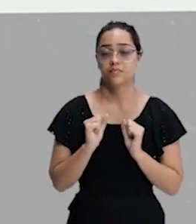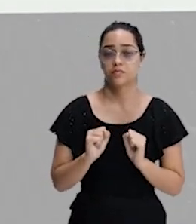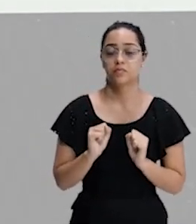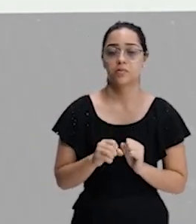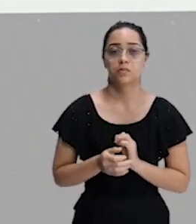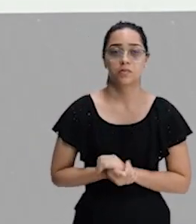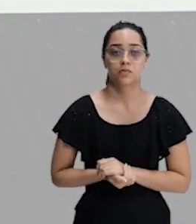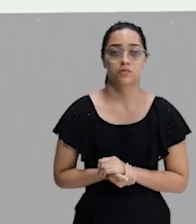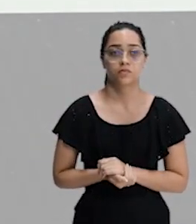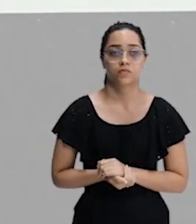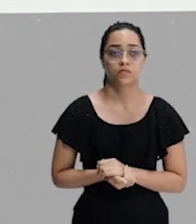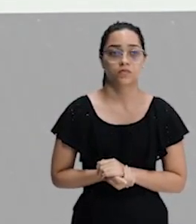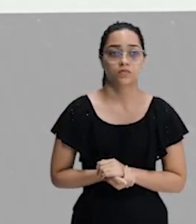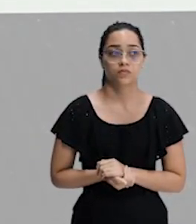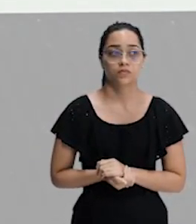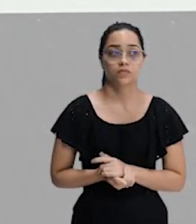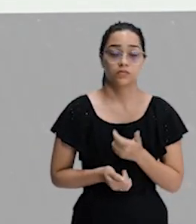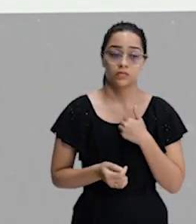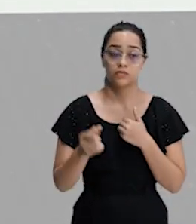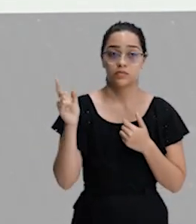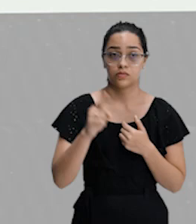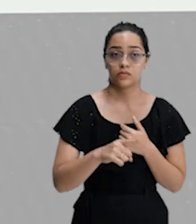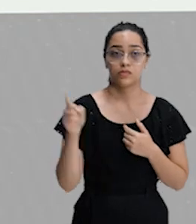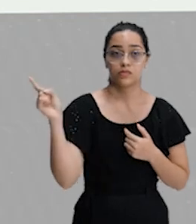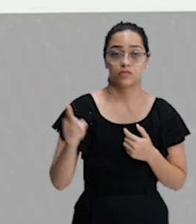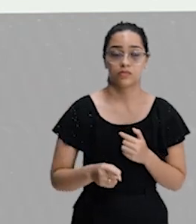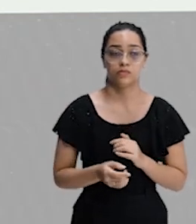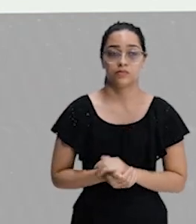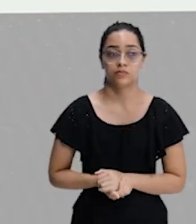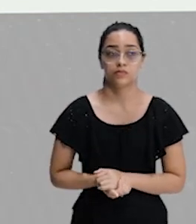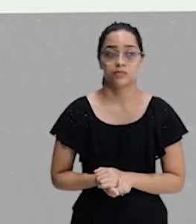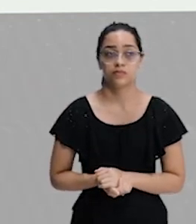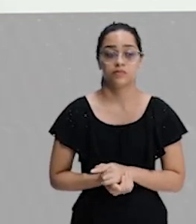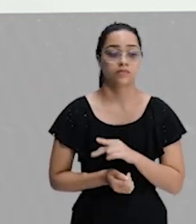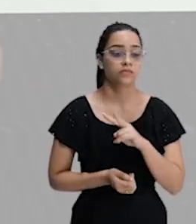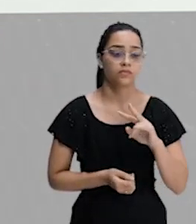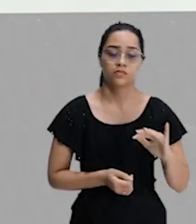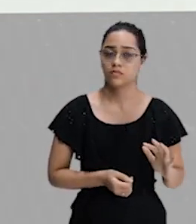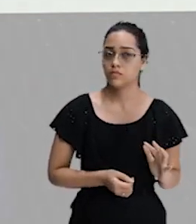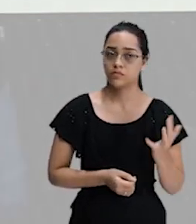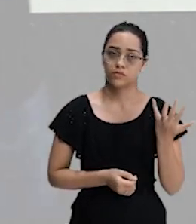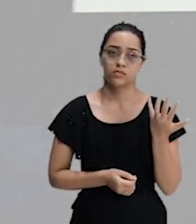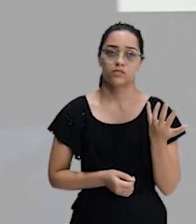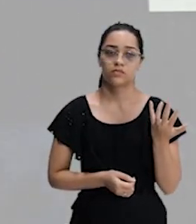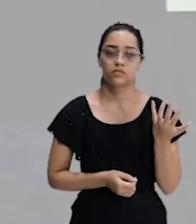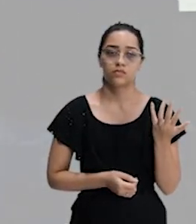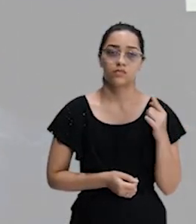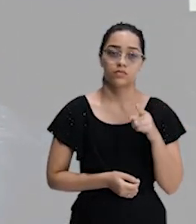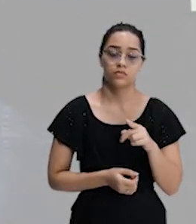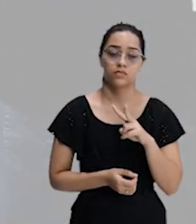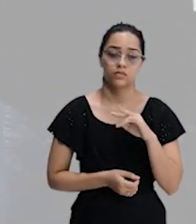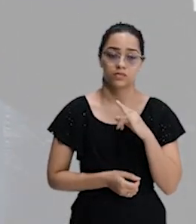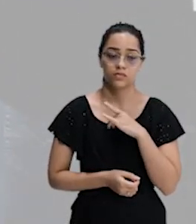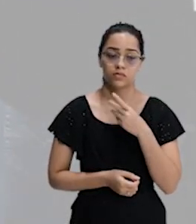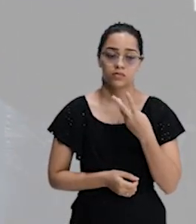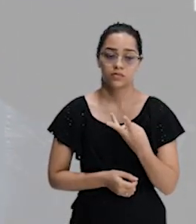aqui, certo? Fazer o cancelamento, ok? Então, o que vai acontecer aqui? Você vai